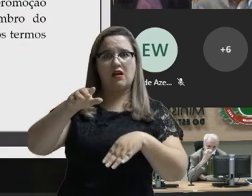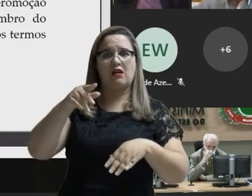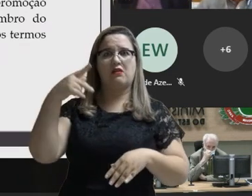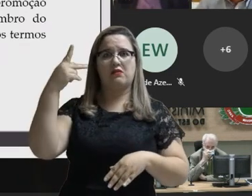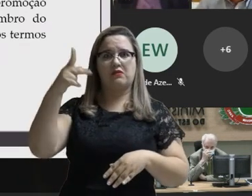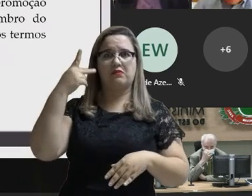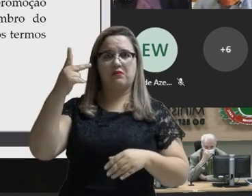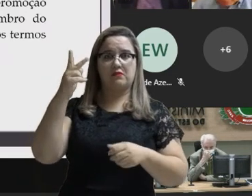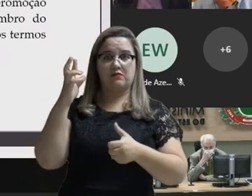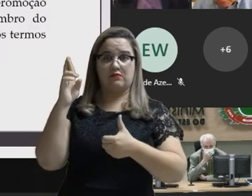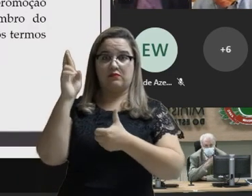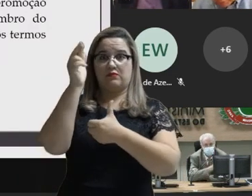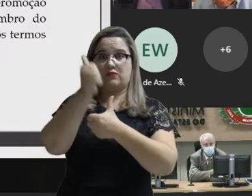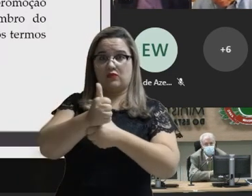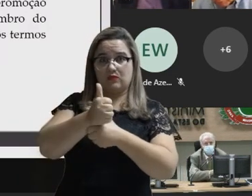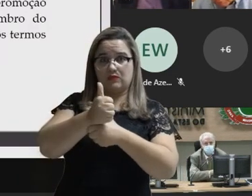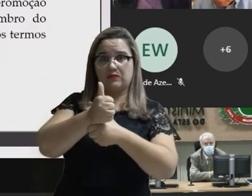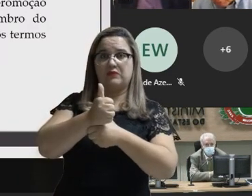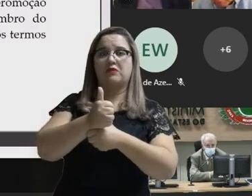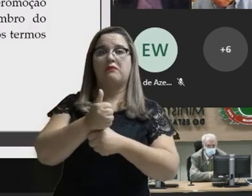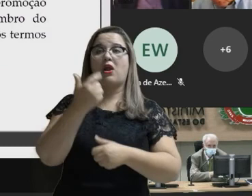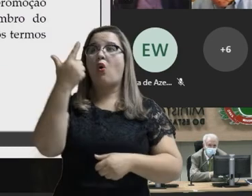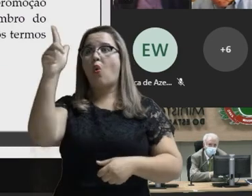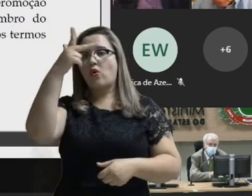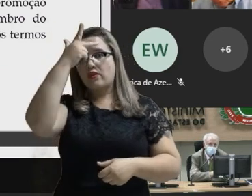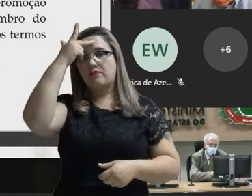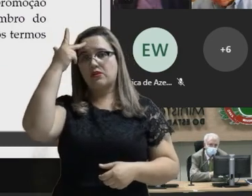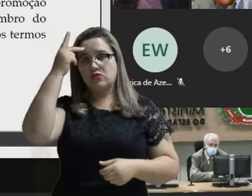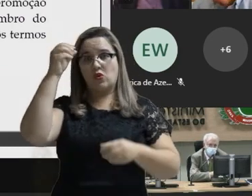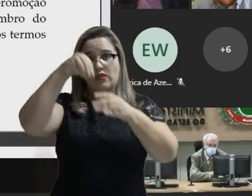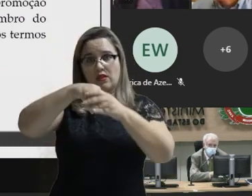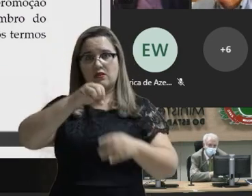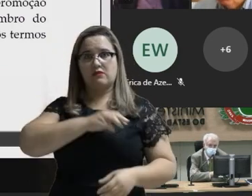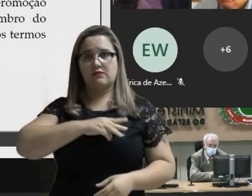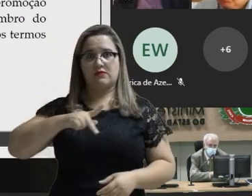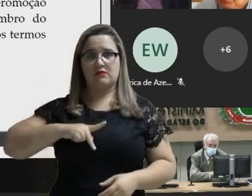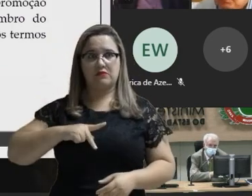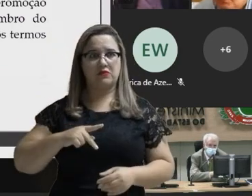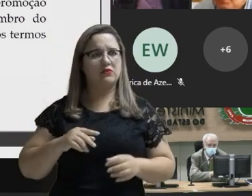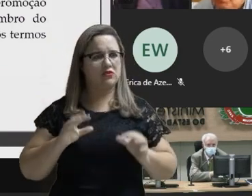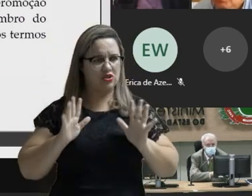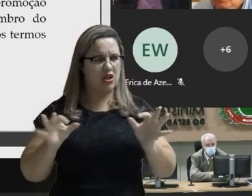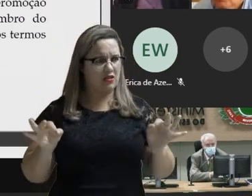Justiça para designação de outro membro do Ministério Público. Creio que nós encerramos todos, não?